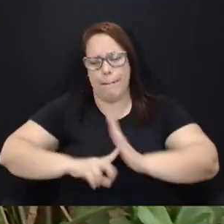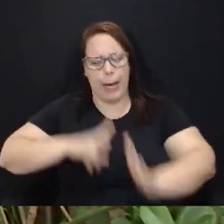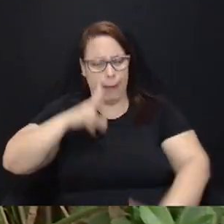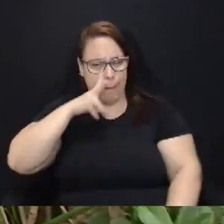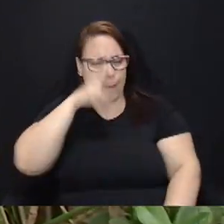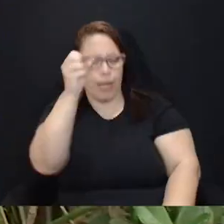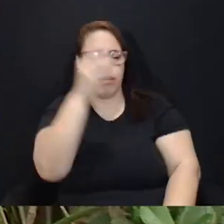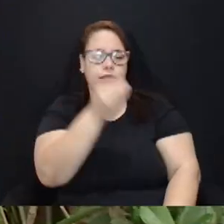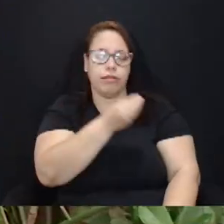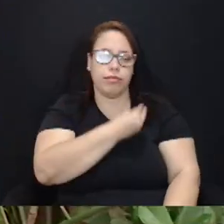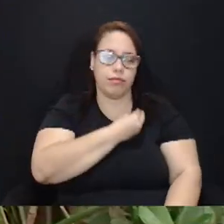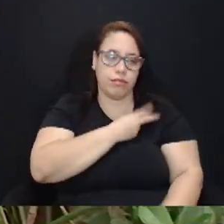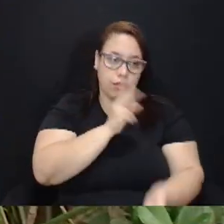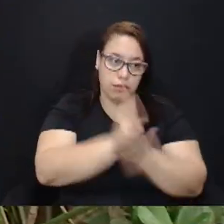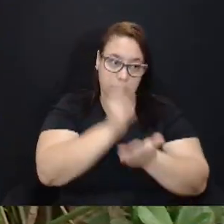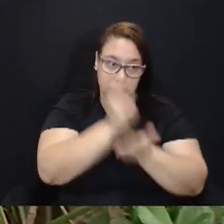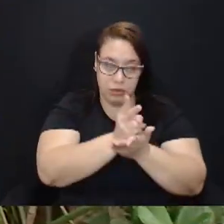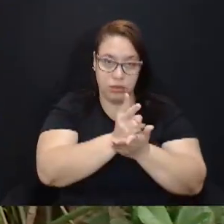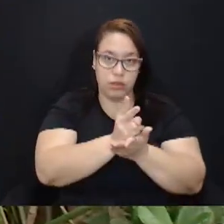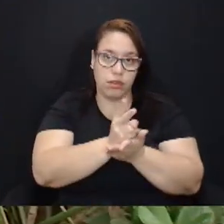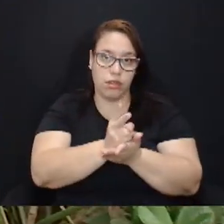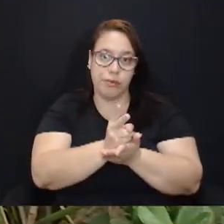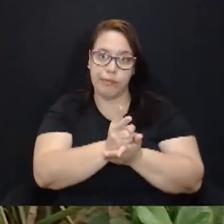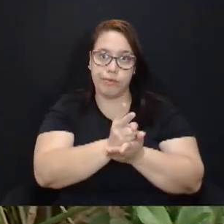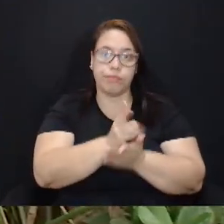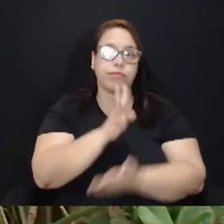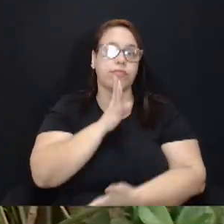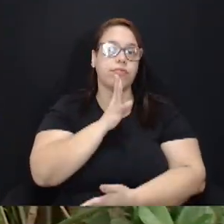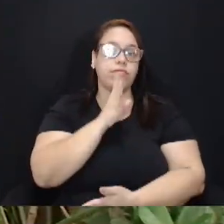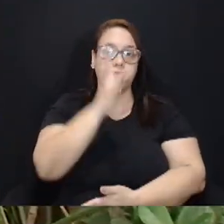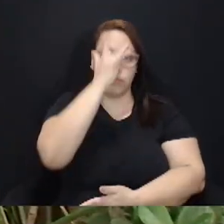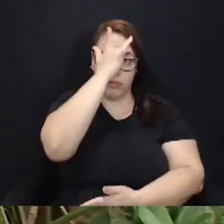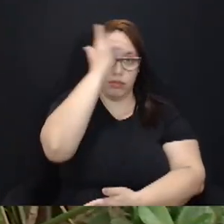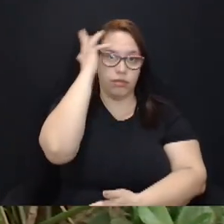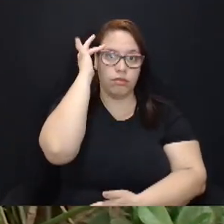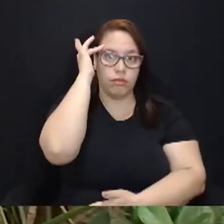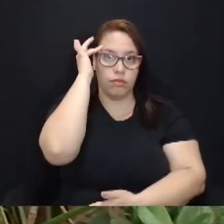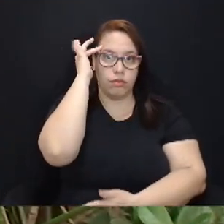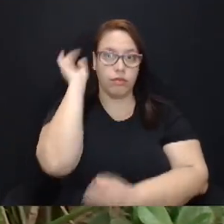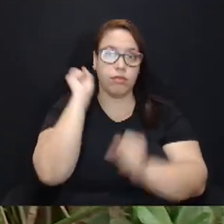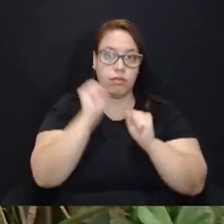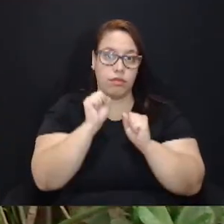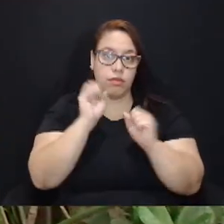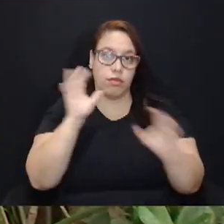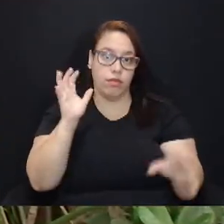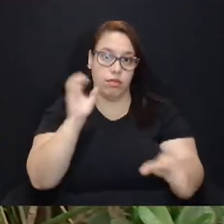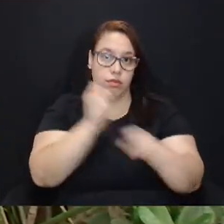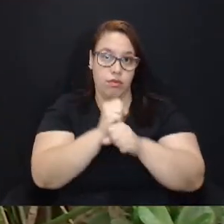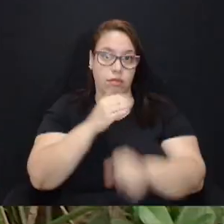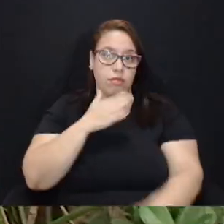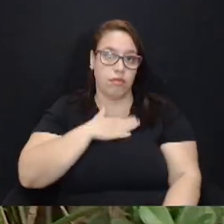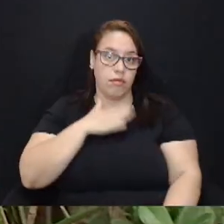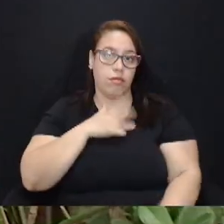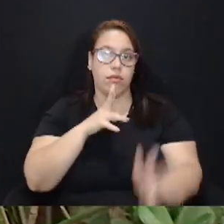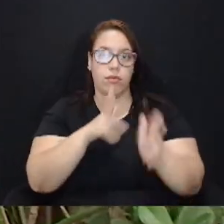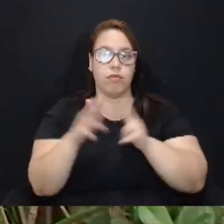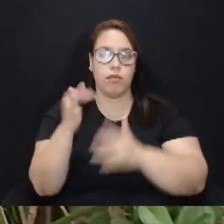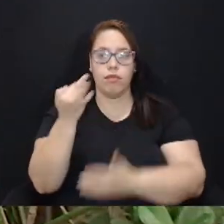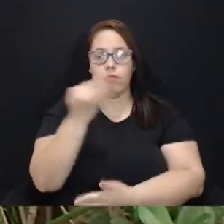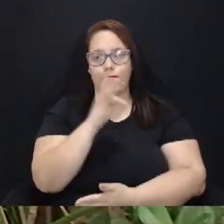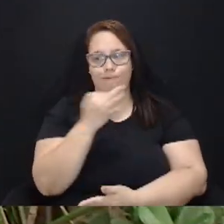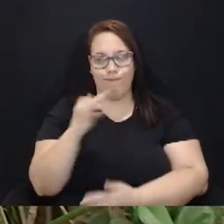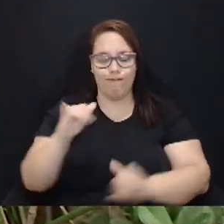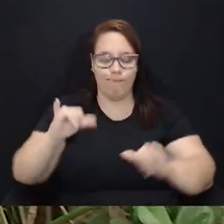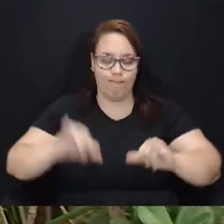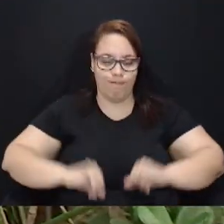E onde eu conheci pessoas que podiam se somar a mim com a mesma dor e buscar ajuda